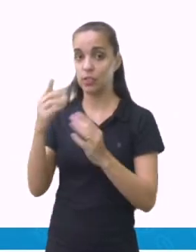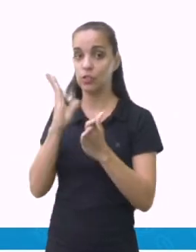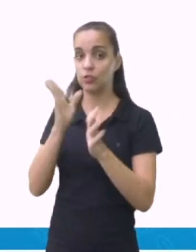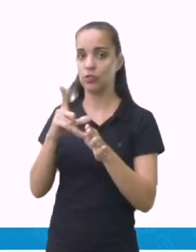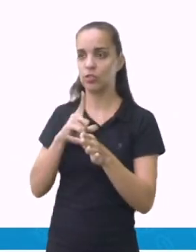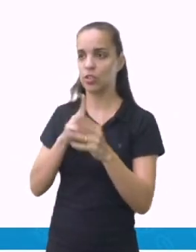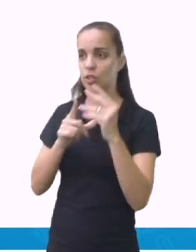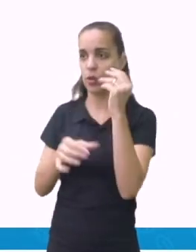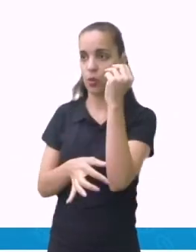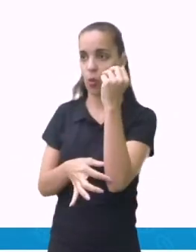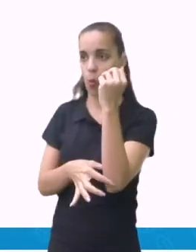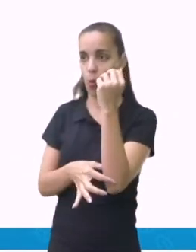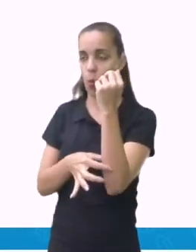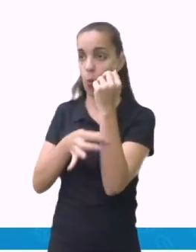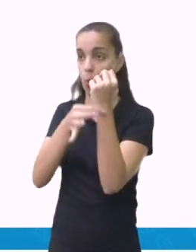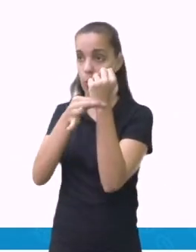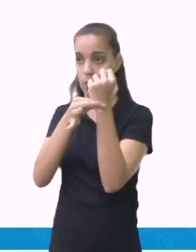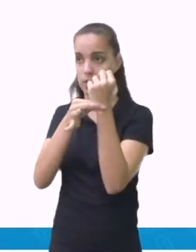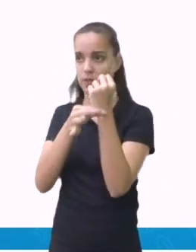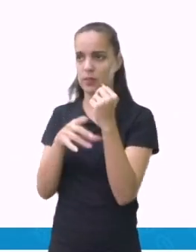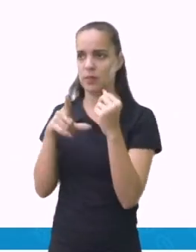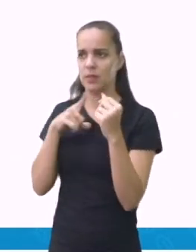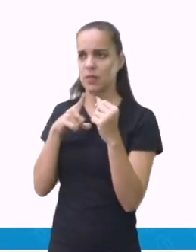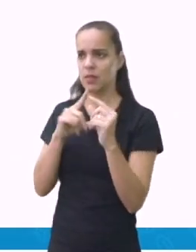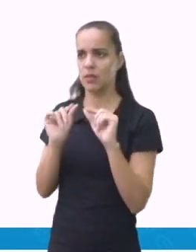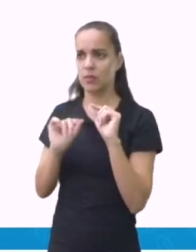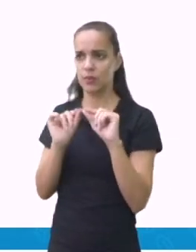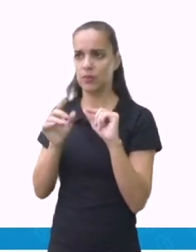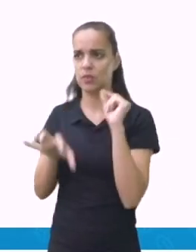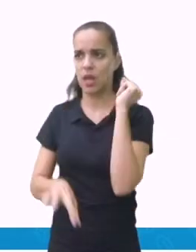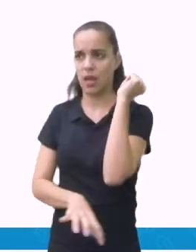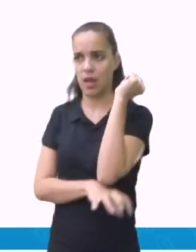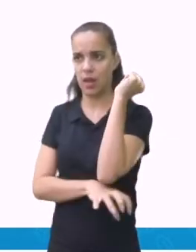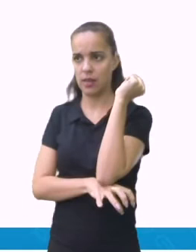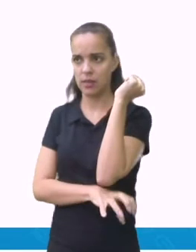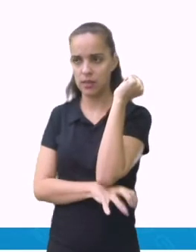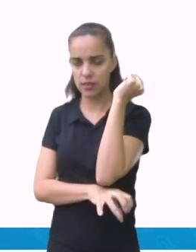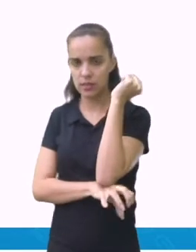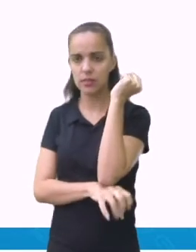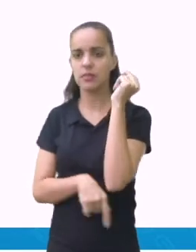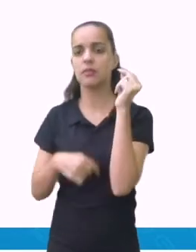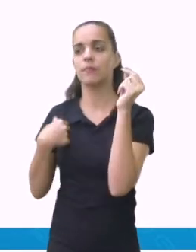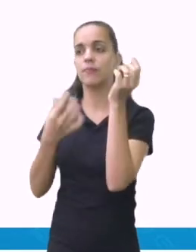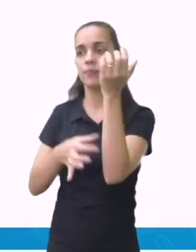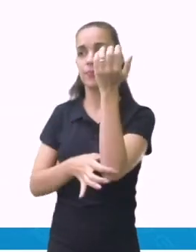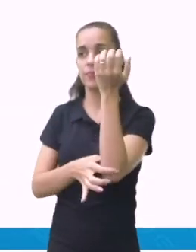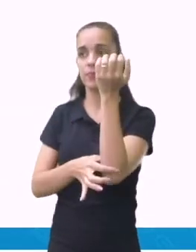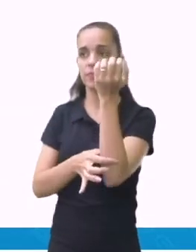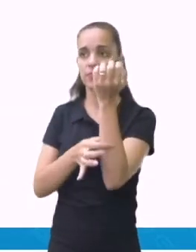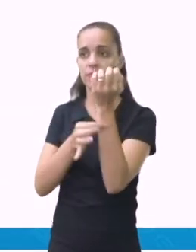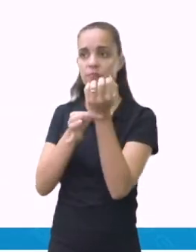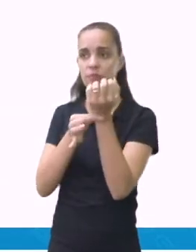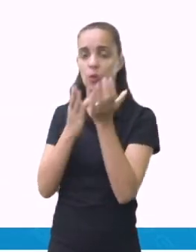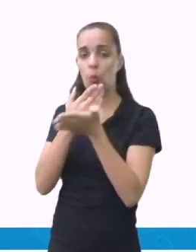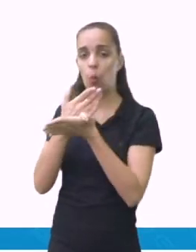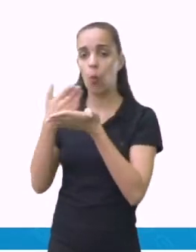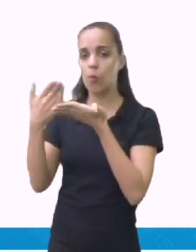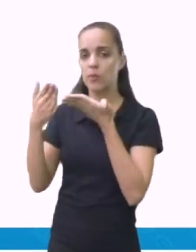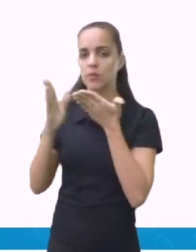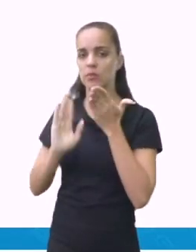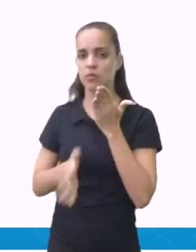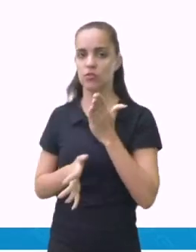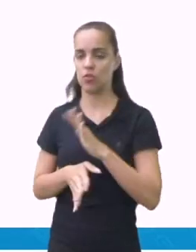fase aqui, né, o terceiro passo, temos raízes, mas também já temos